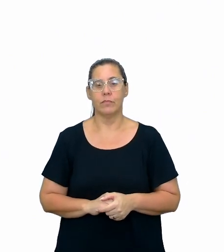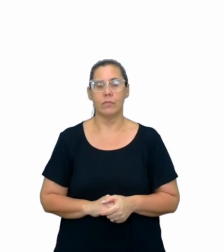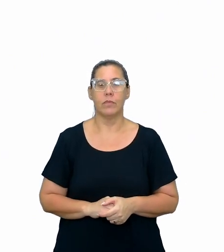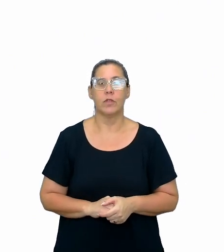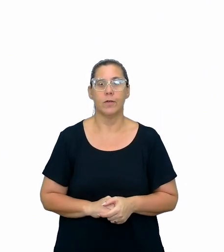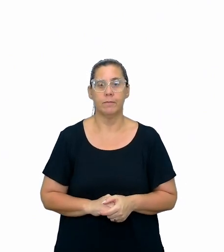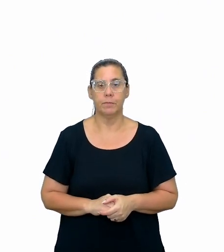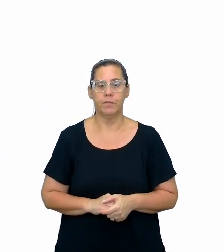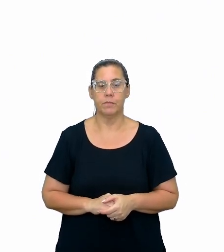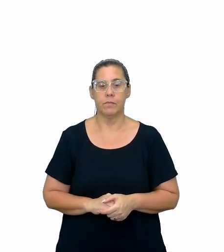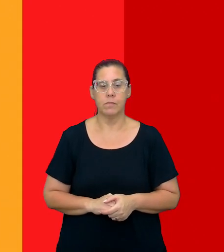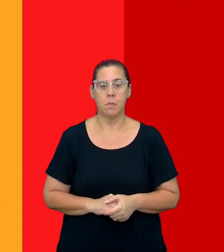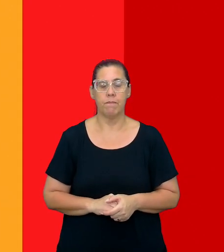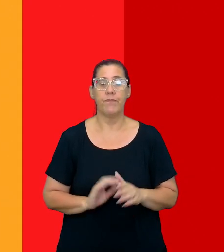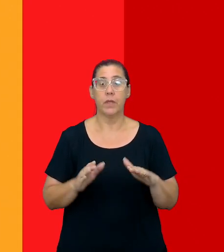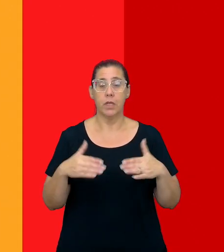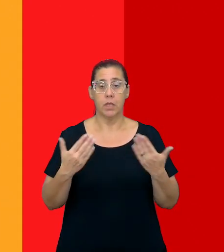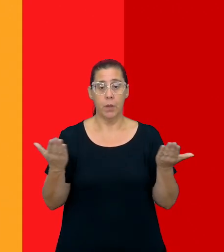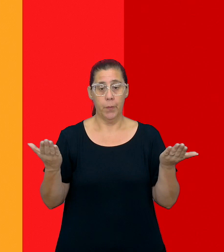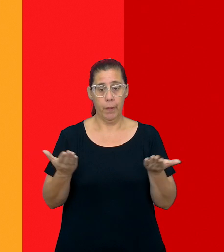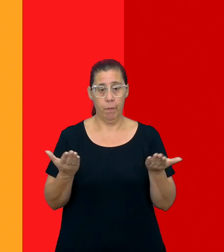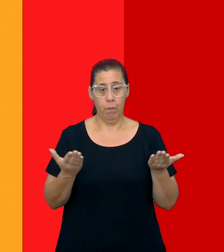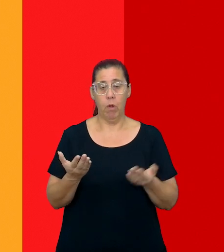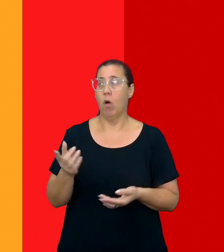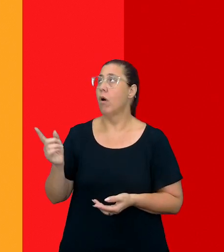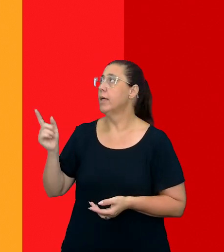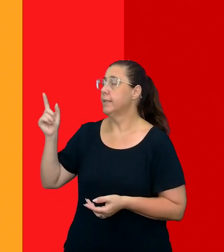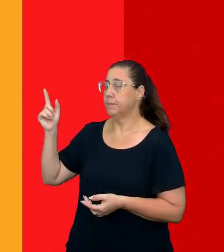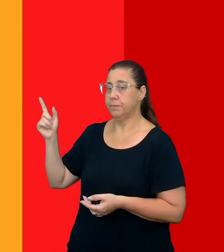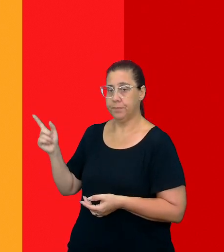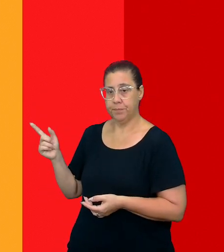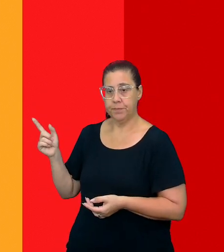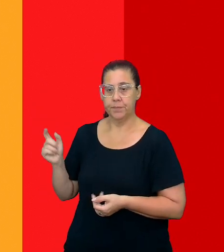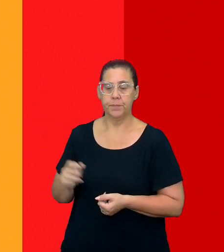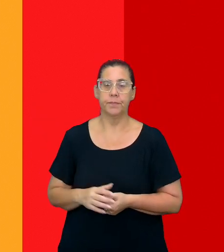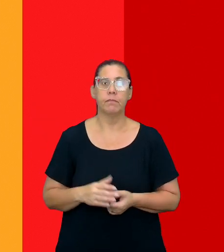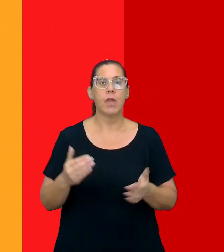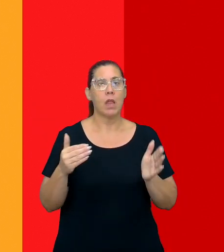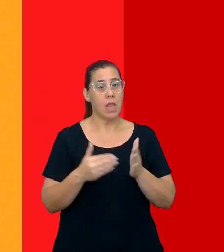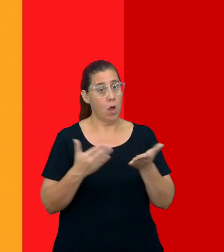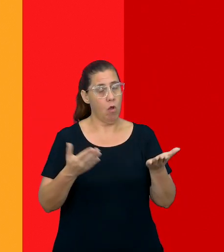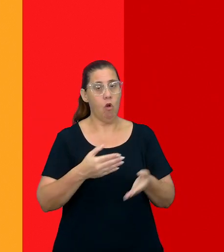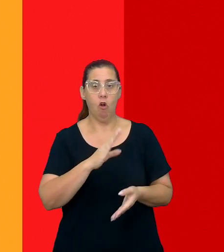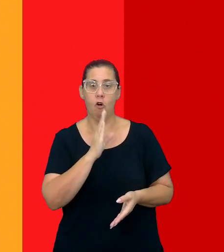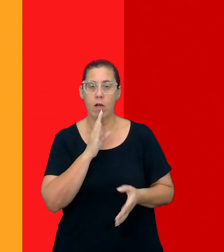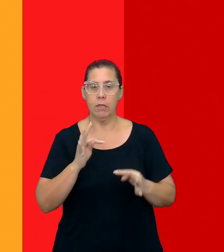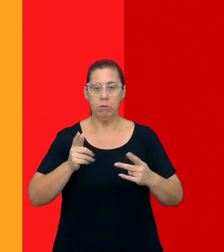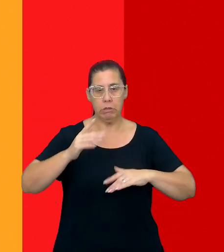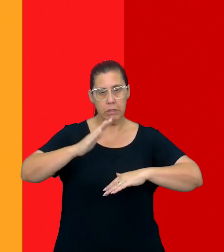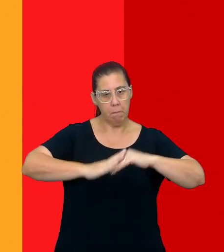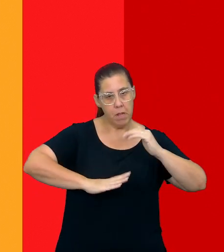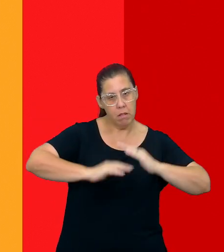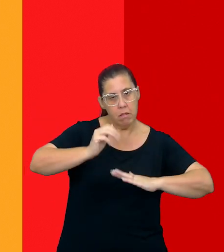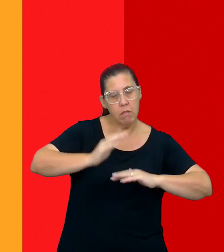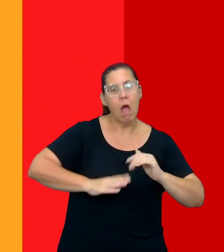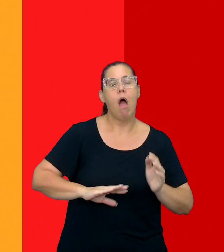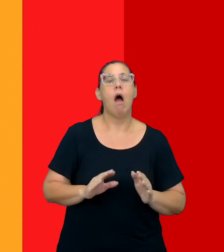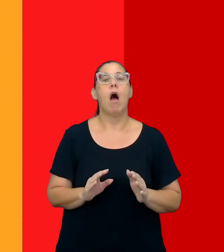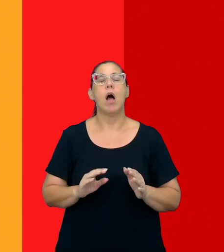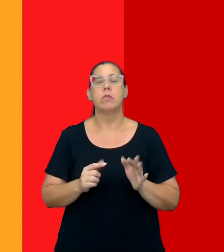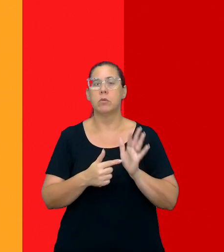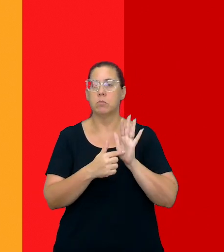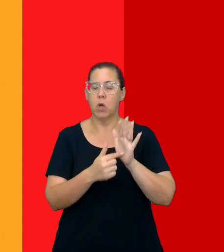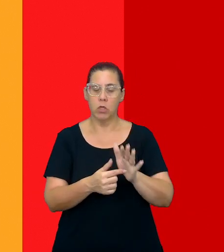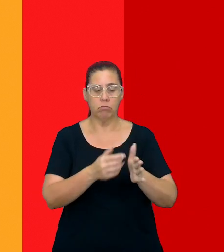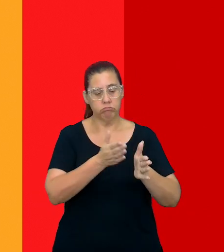Avançando, então agora, até aqui nós conhecemos as habilidades que são contempladas